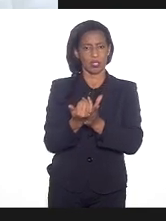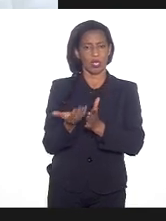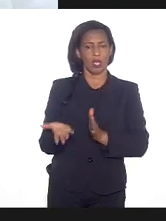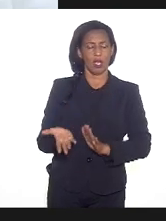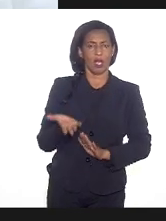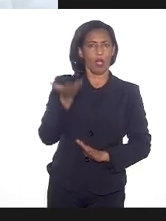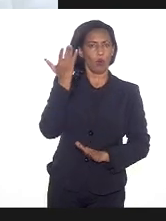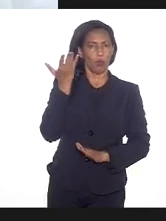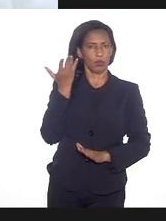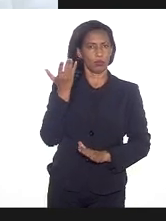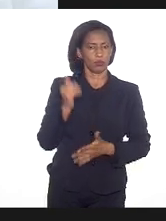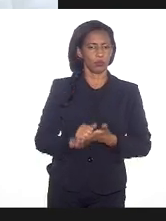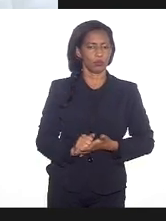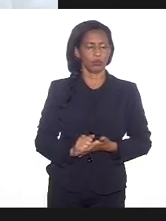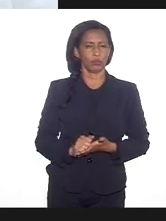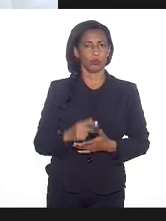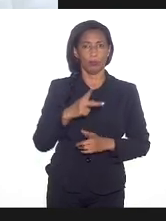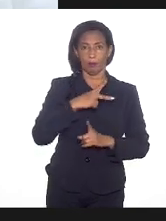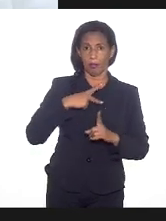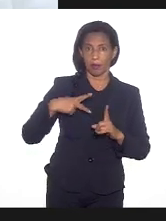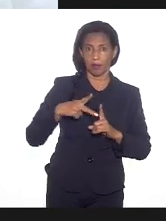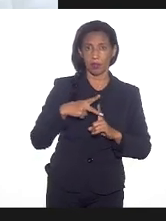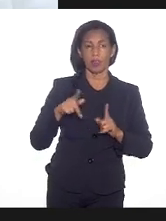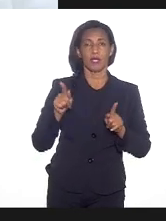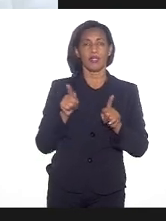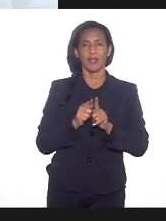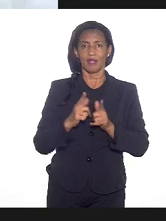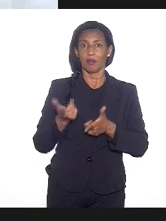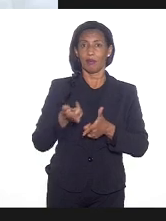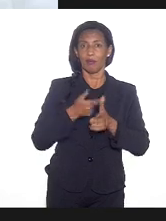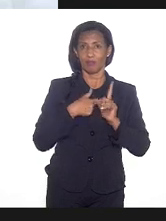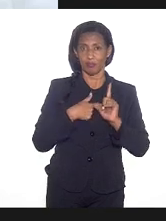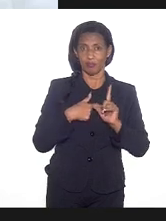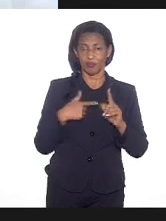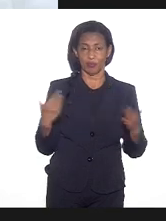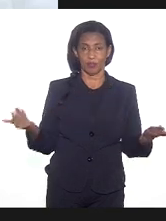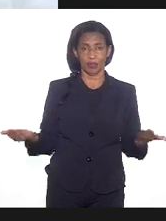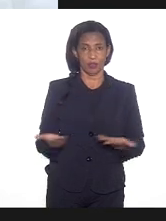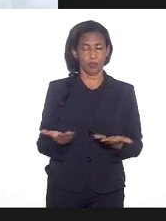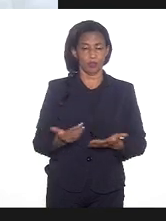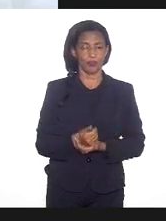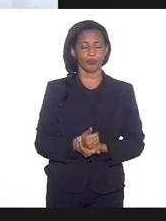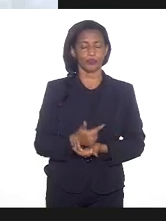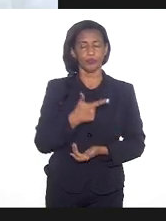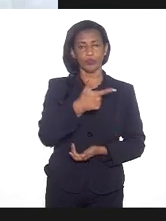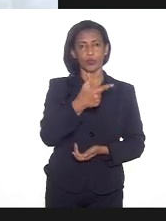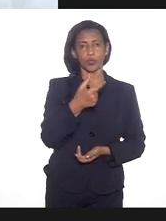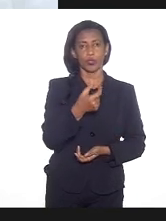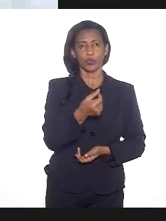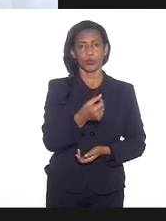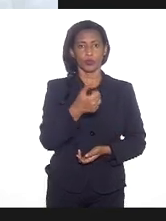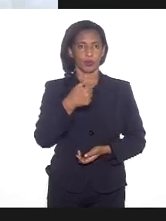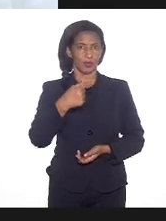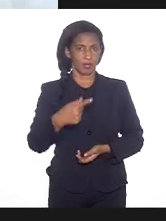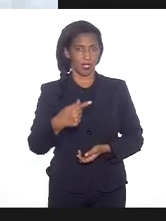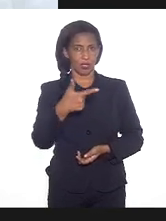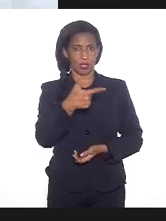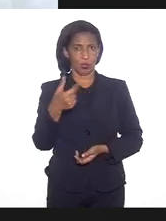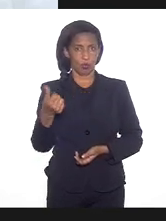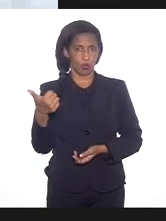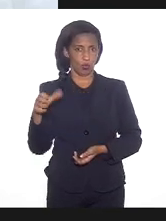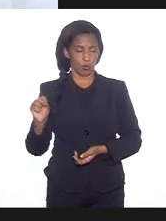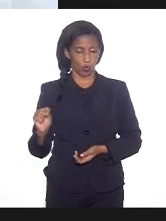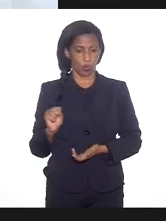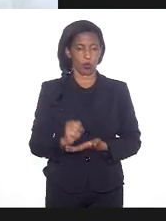provisões previdenciárias, o que também amplia o déficit atuarial. No período de 2007 a 2018, os passivos